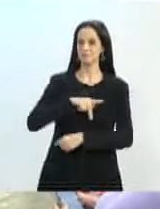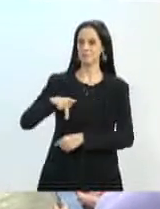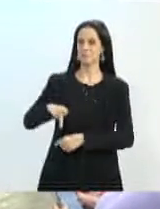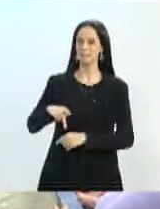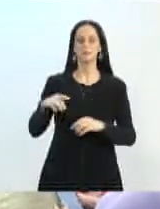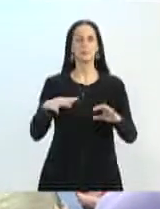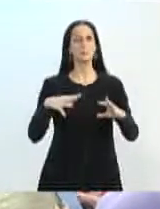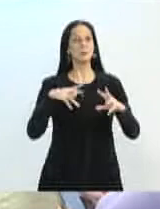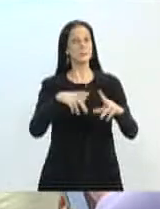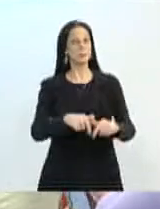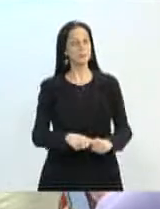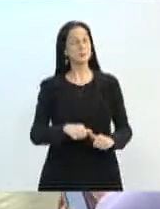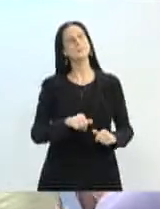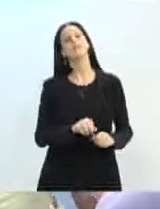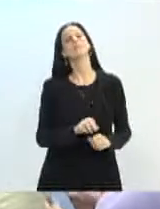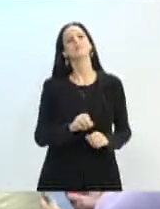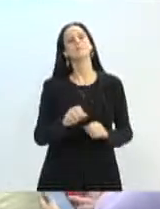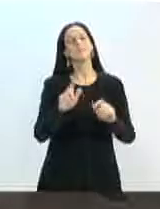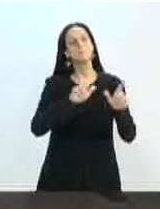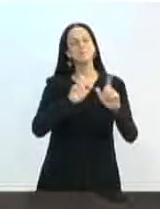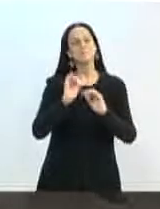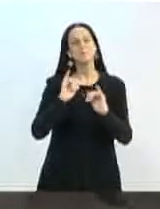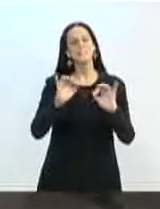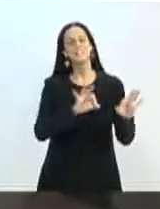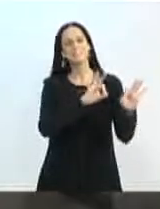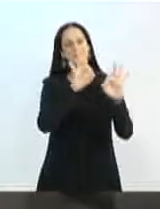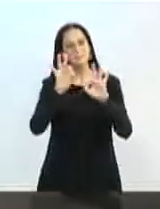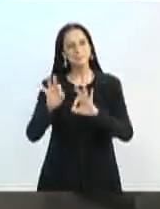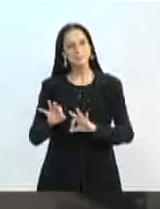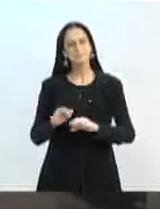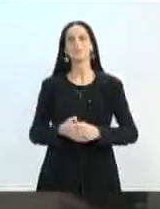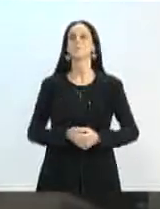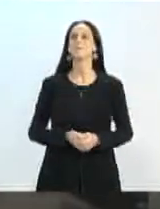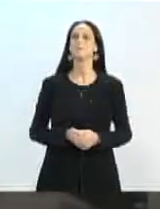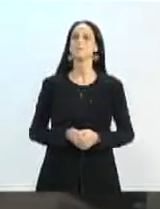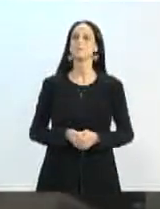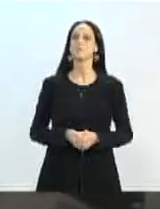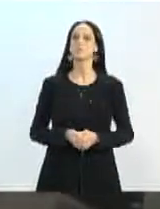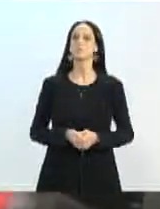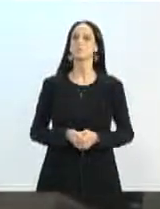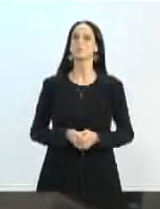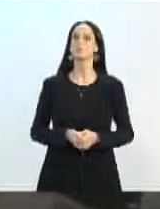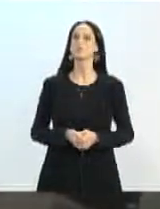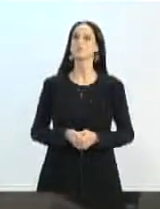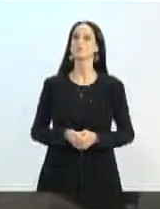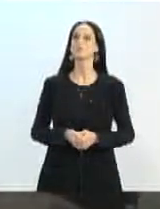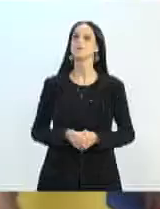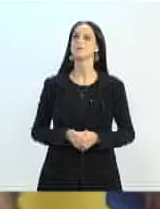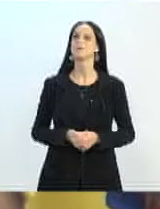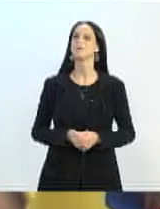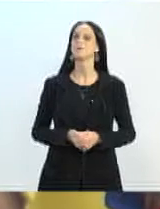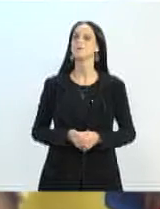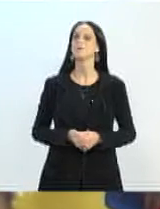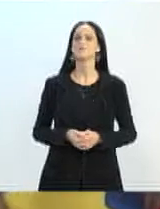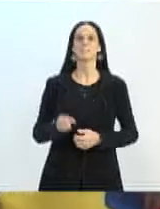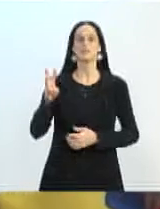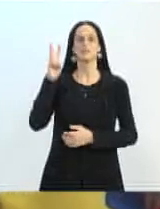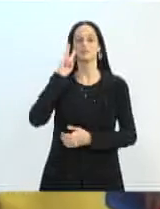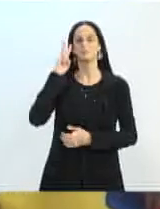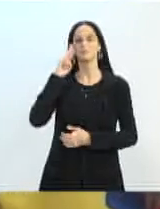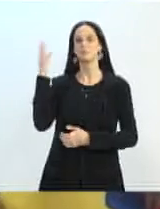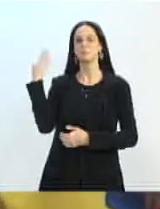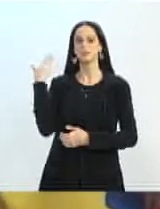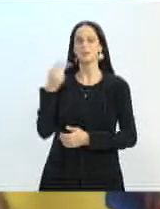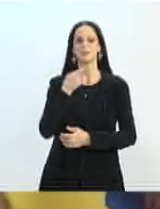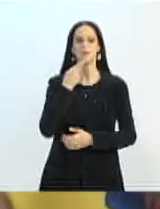todos que nos acompanham pela internet também. Eu aqui falei na terça-feira passada e vou